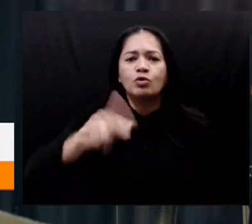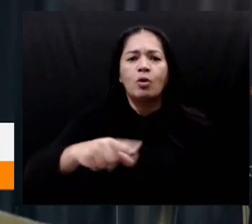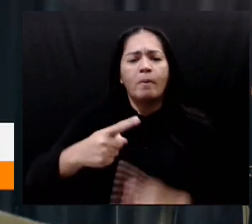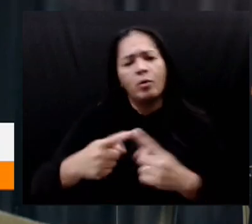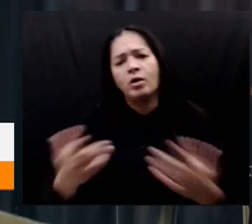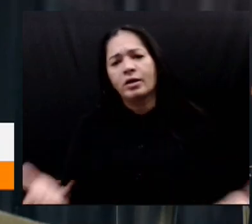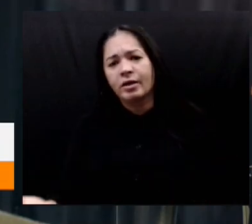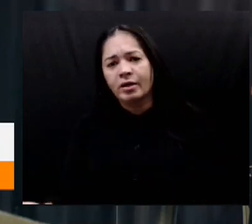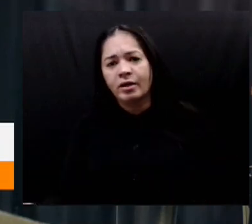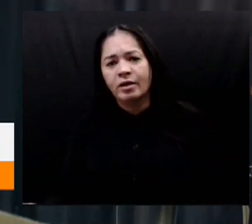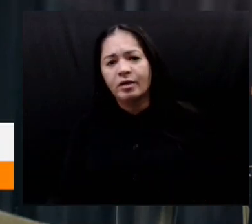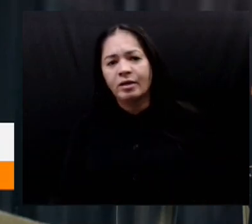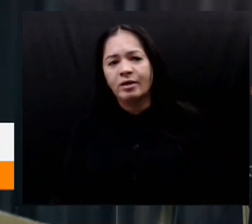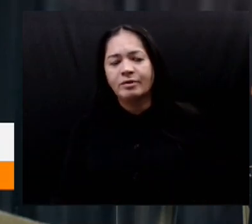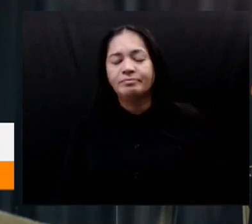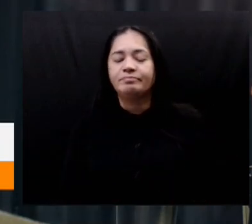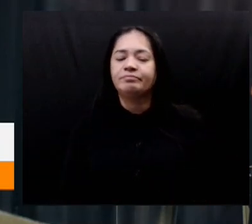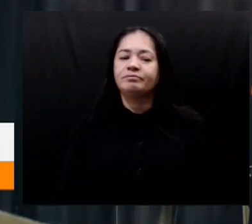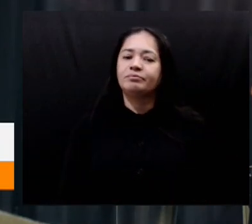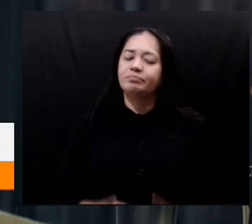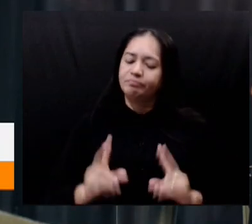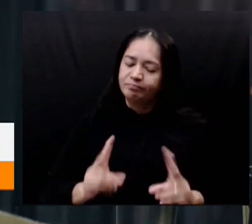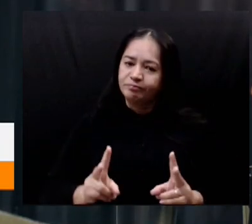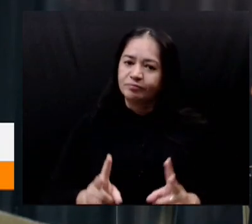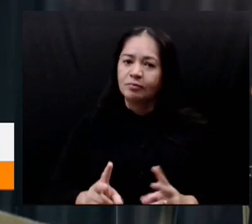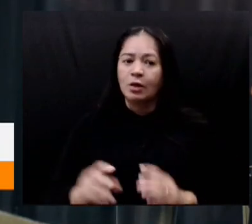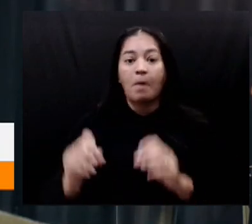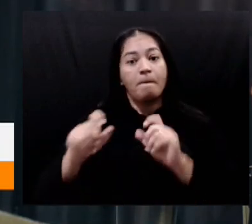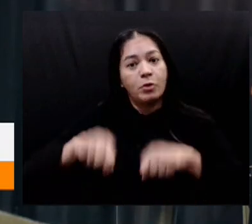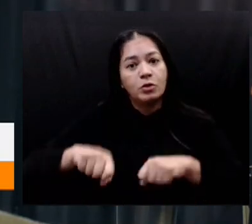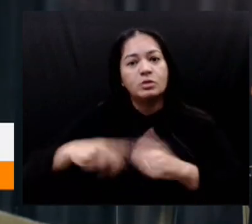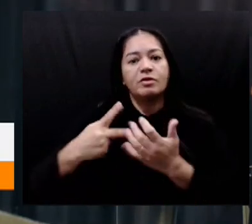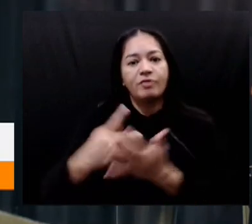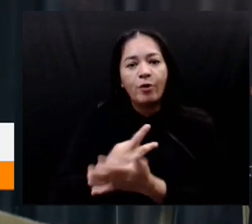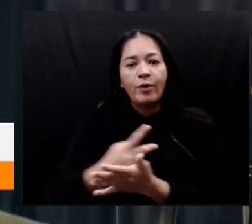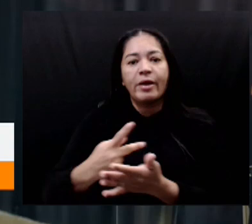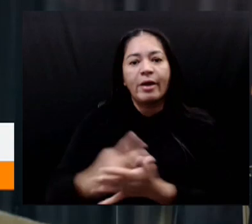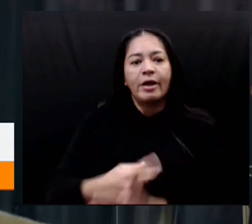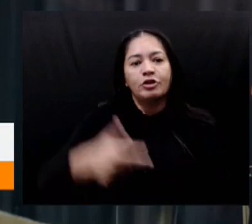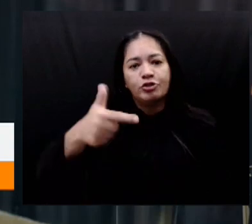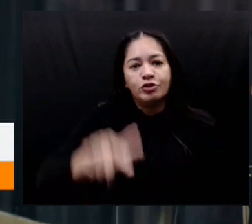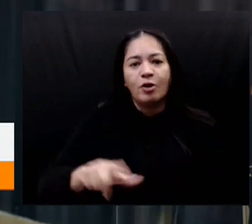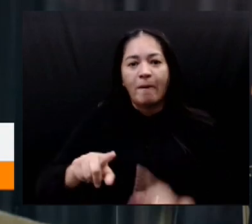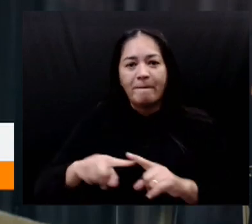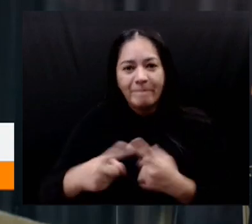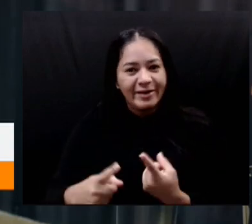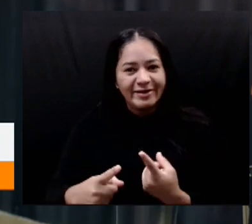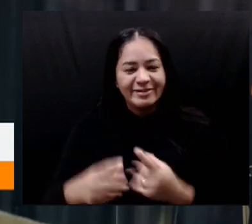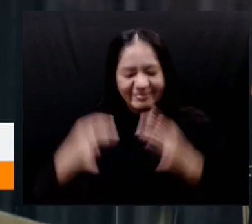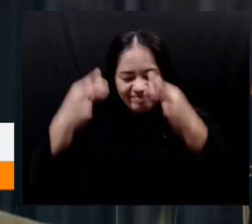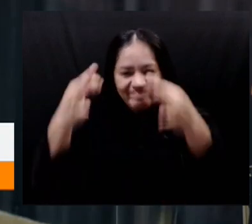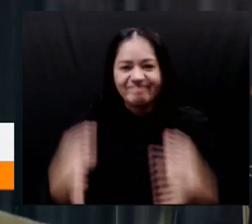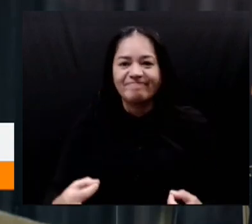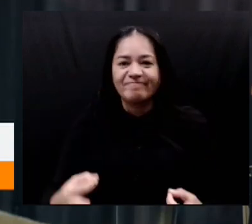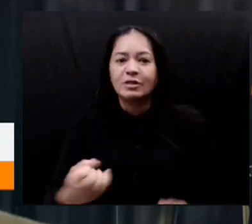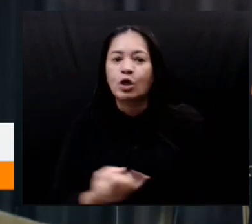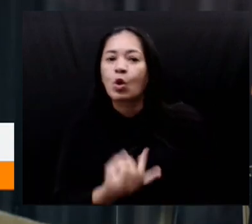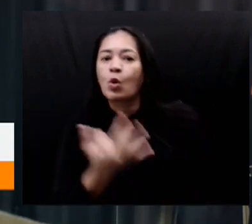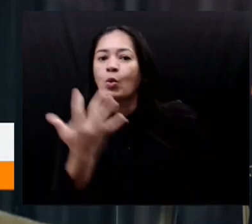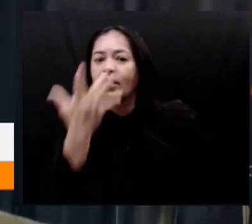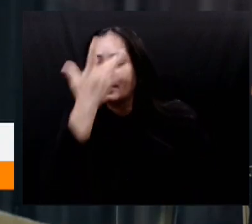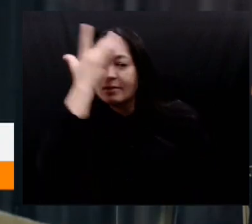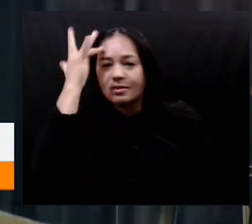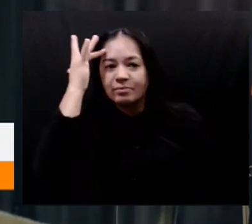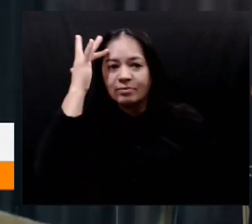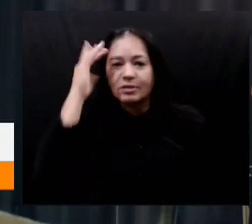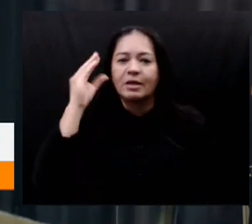Exato. E podiam errar de novo. E aí não erraram, né? Quantas e quantas pessoas tentam de novo